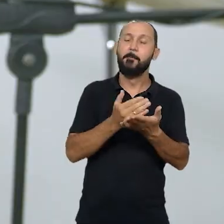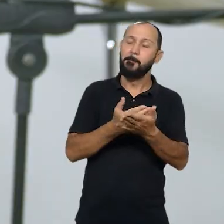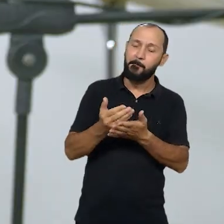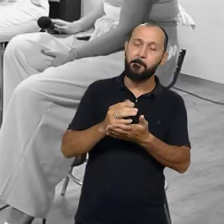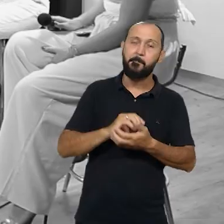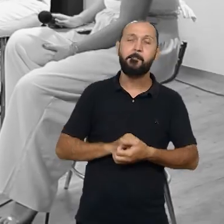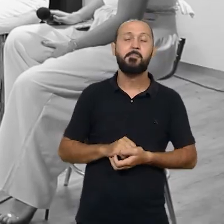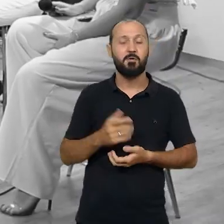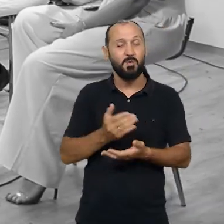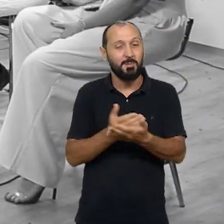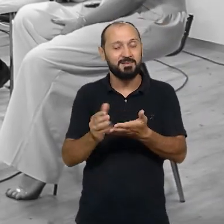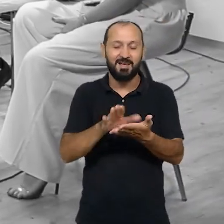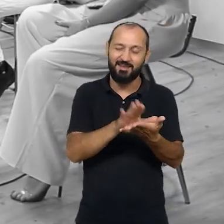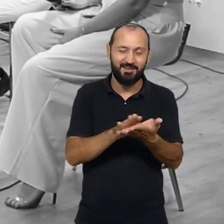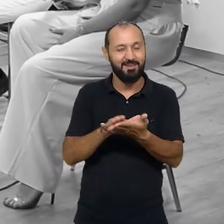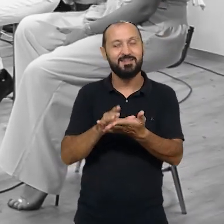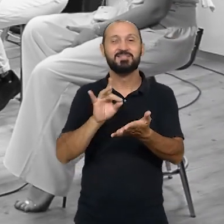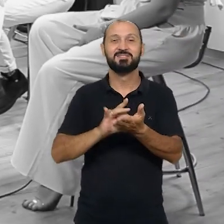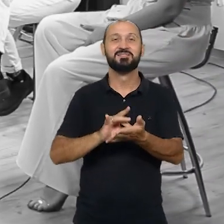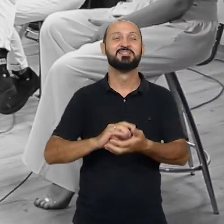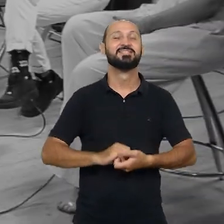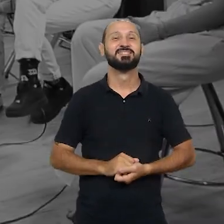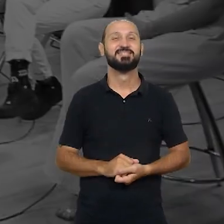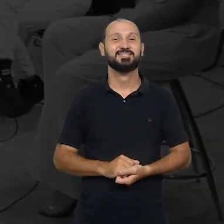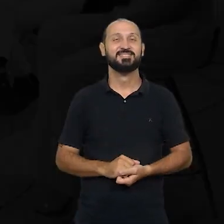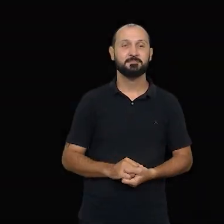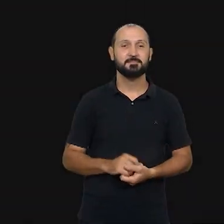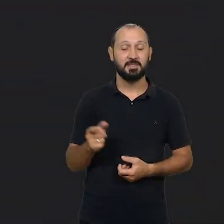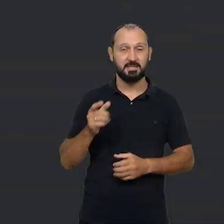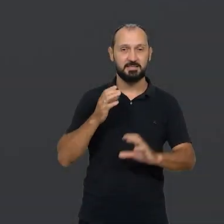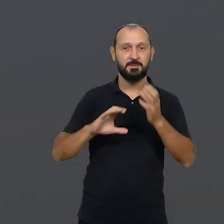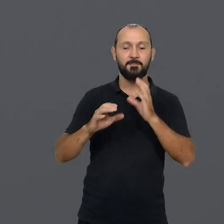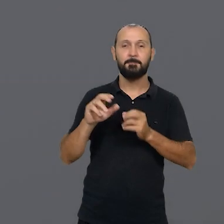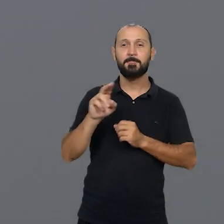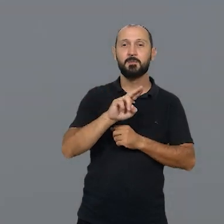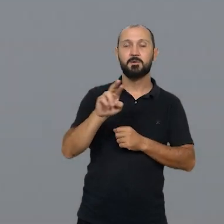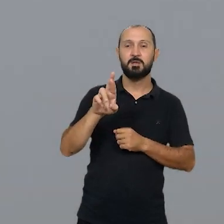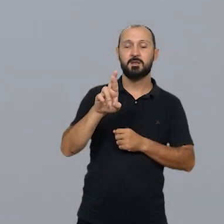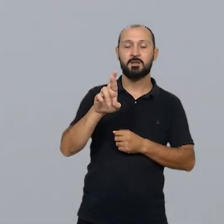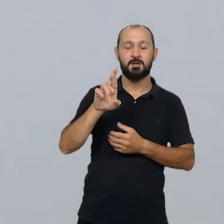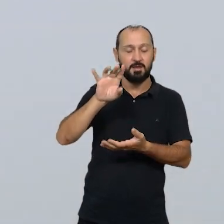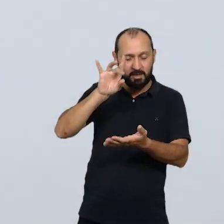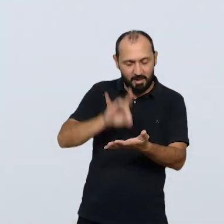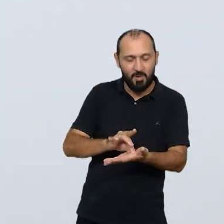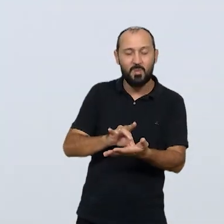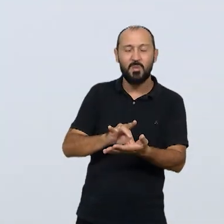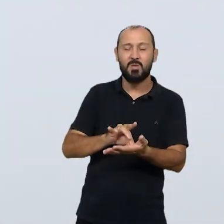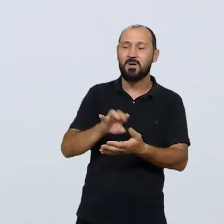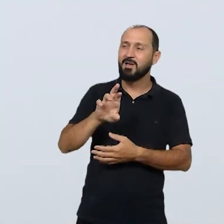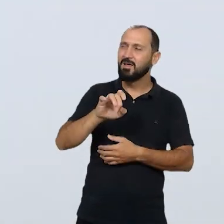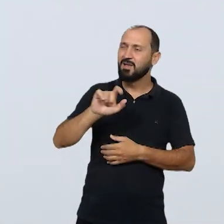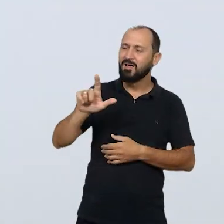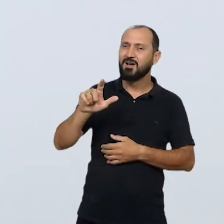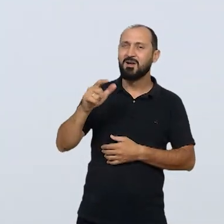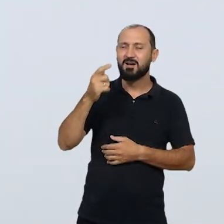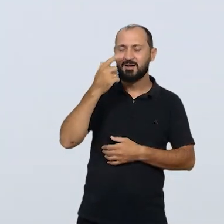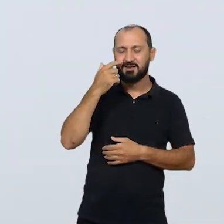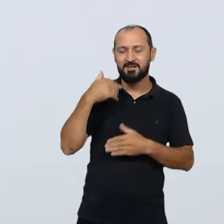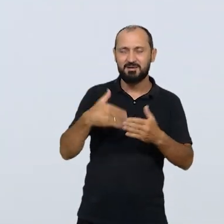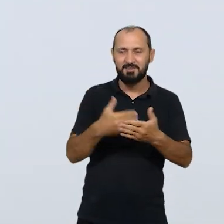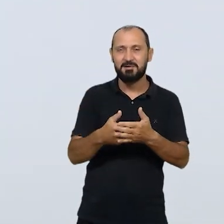assim? Legal demais. Então vamos causar, né? Vamos aqui. Causar. Cadê? O que a gente vai mandar agora? Olha, essa é Real, o nome